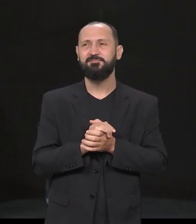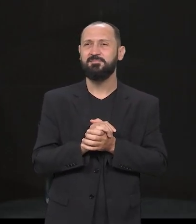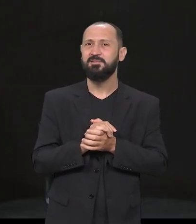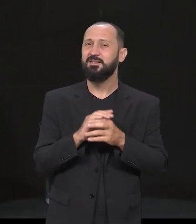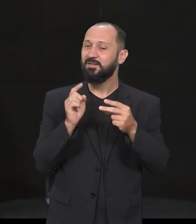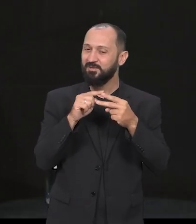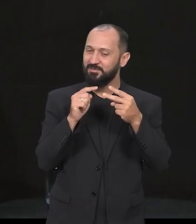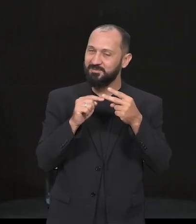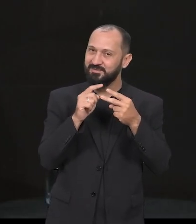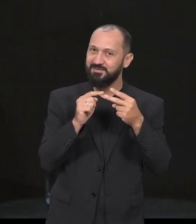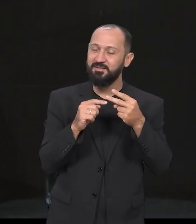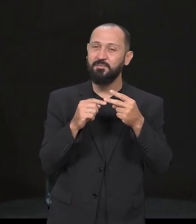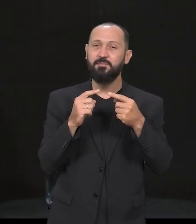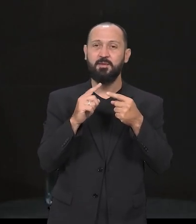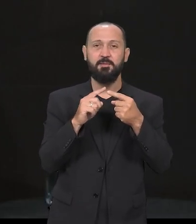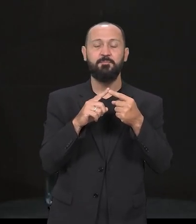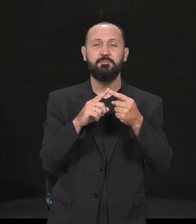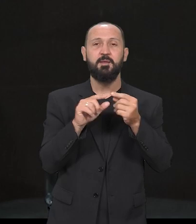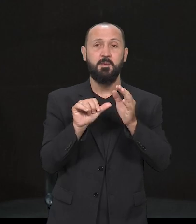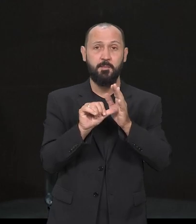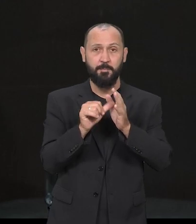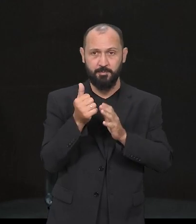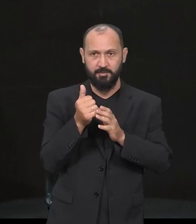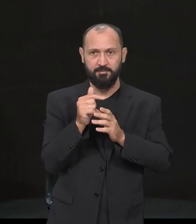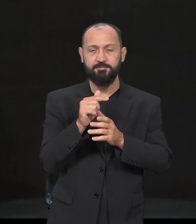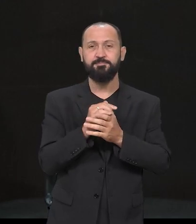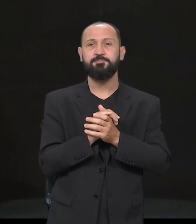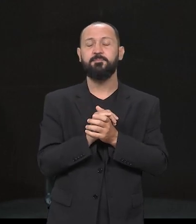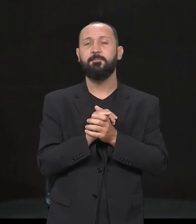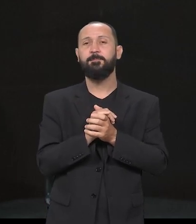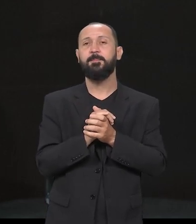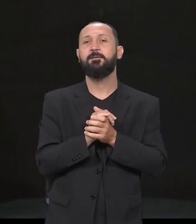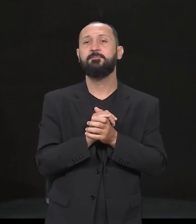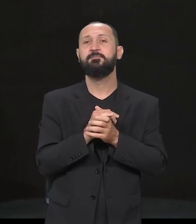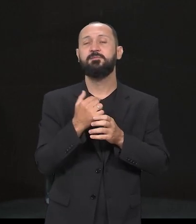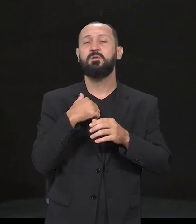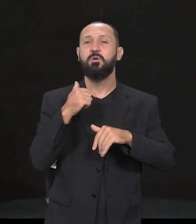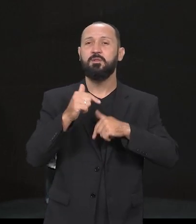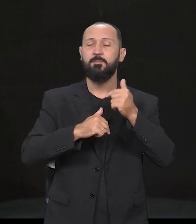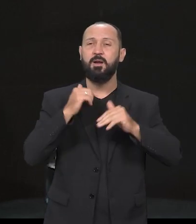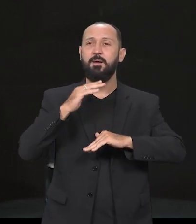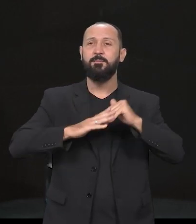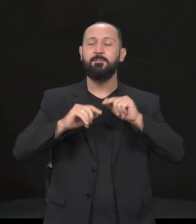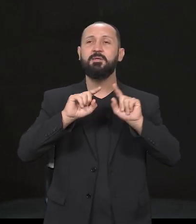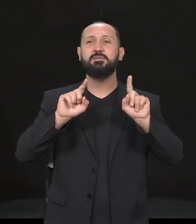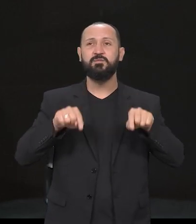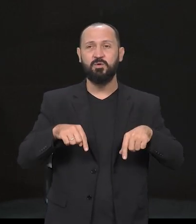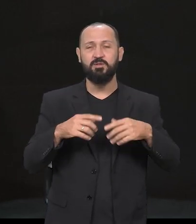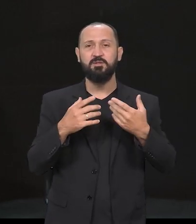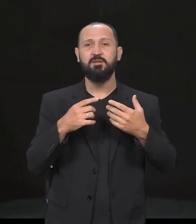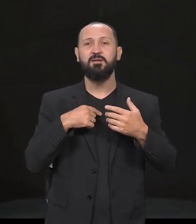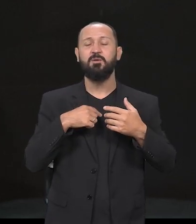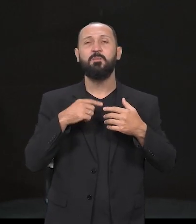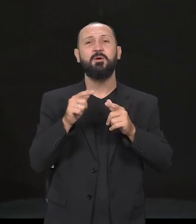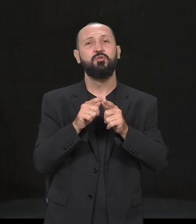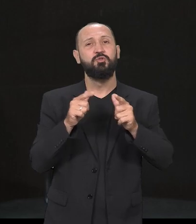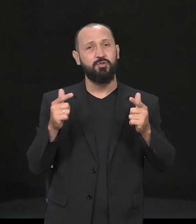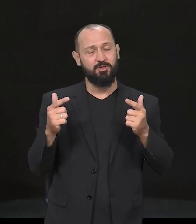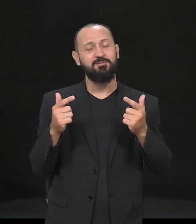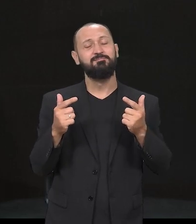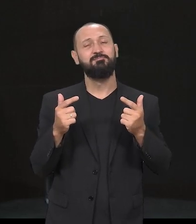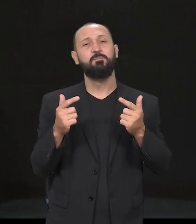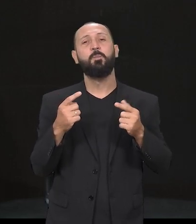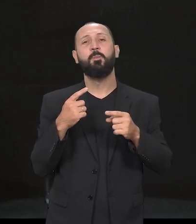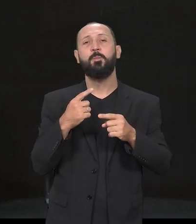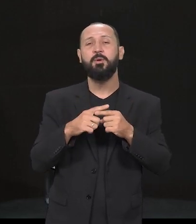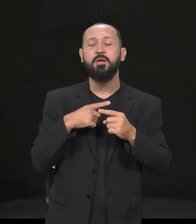Tem duas coisas, né? Primeiro, assim, o fato de ser servidora pública é um privilégio muito